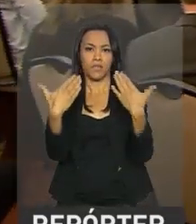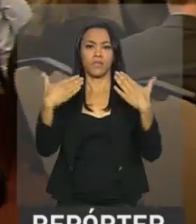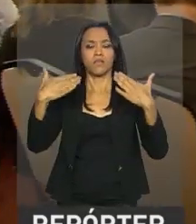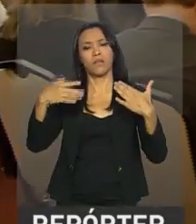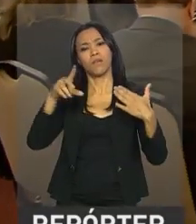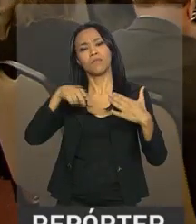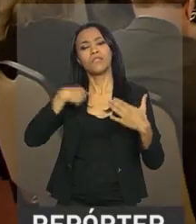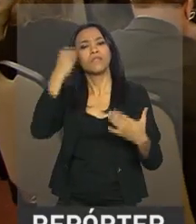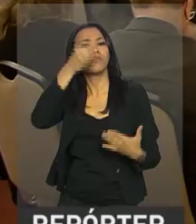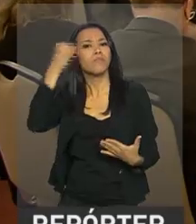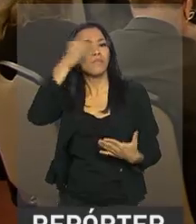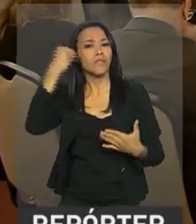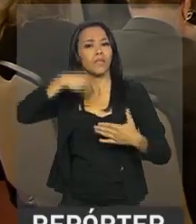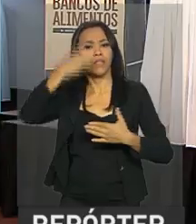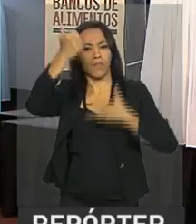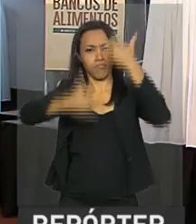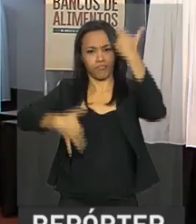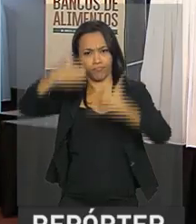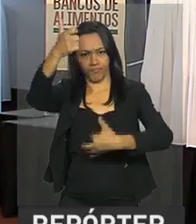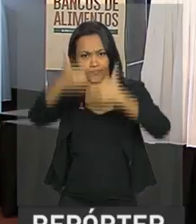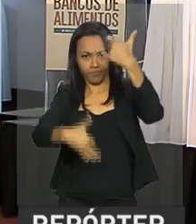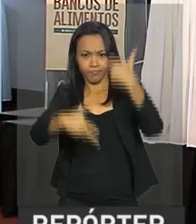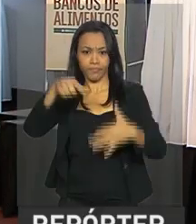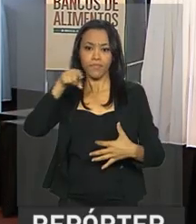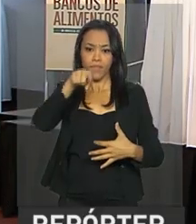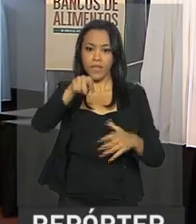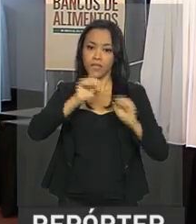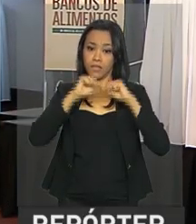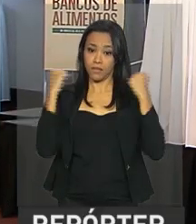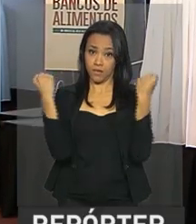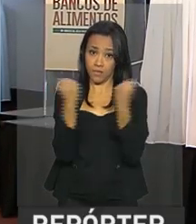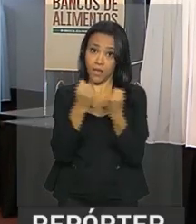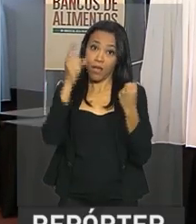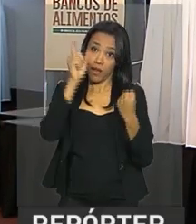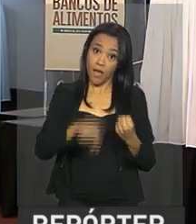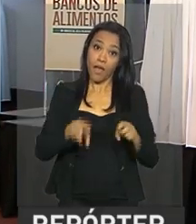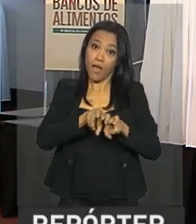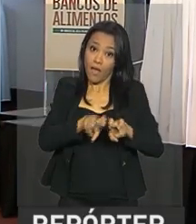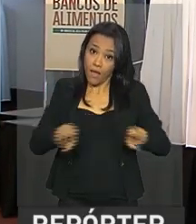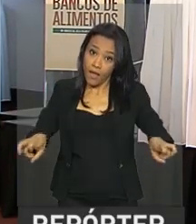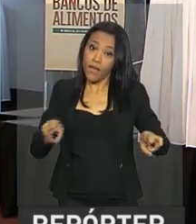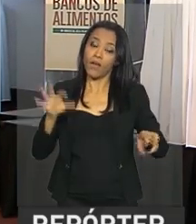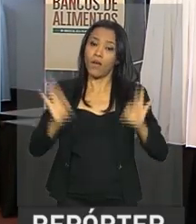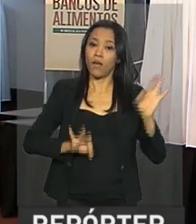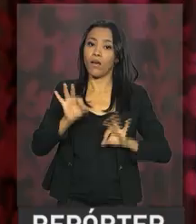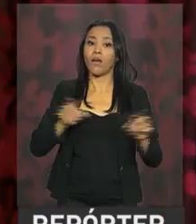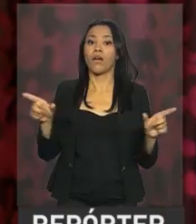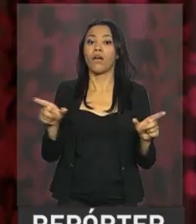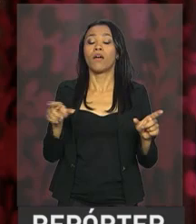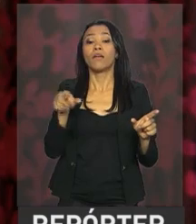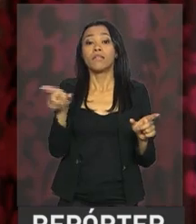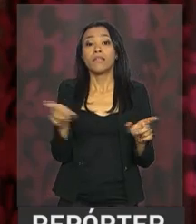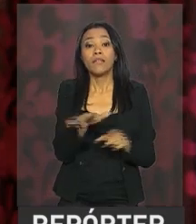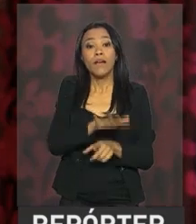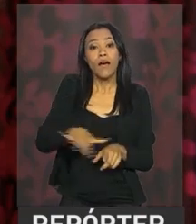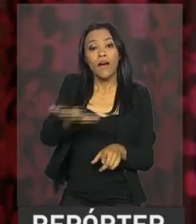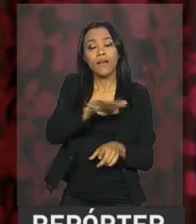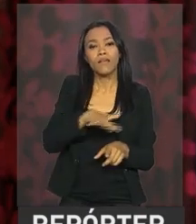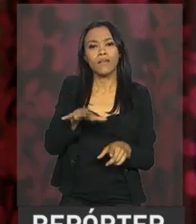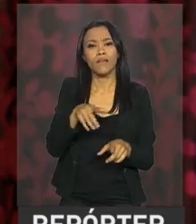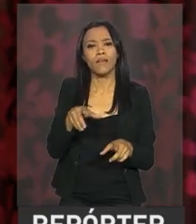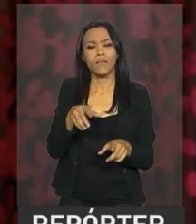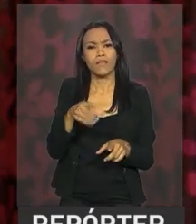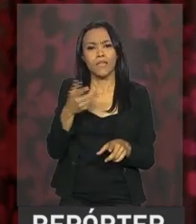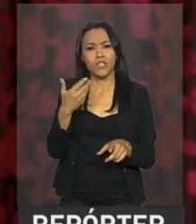de bancos de alimentos em Brasília. O evento do Ministério do Desenvolvimento Social e Agrário busca promover